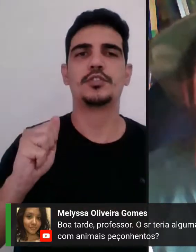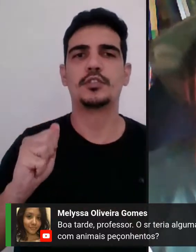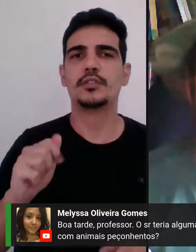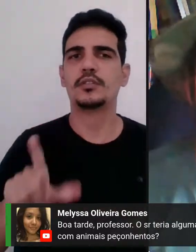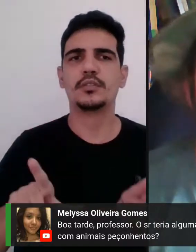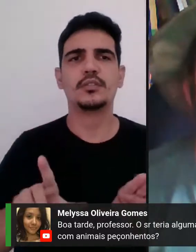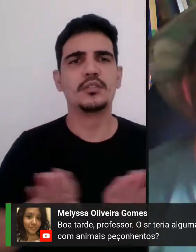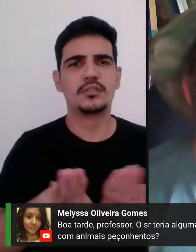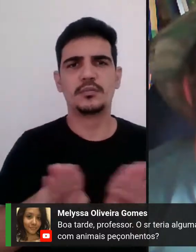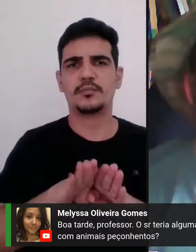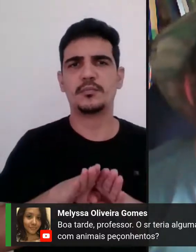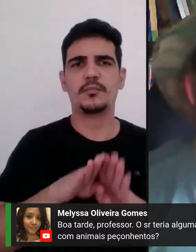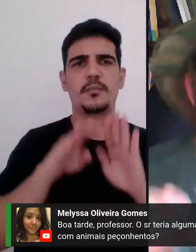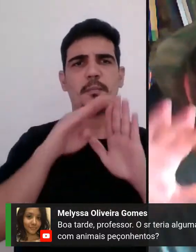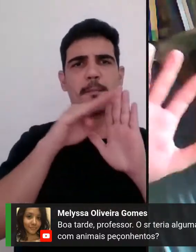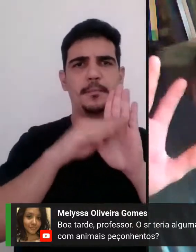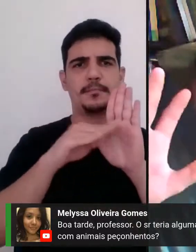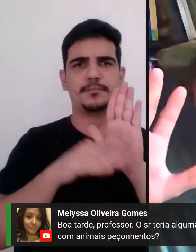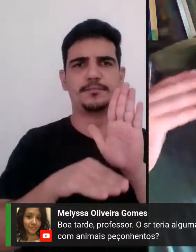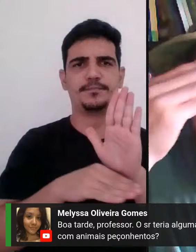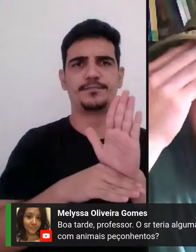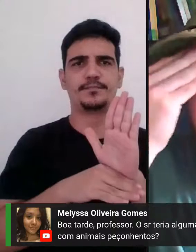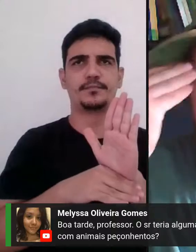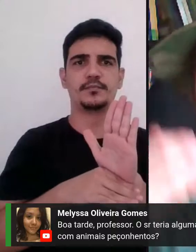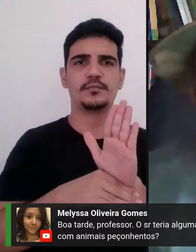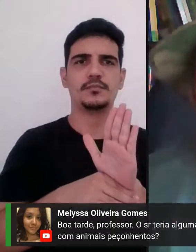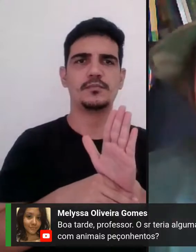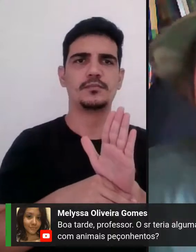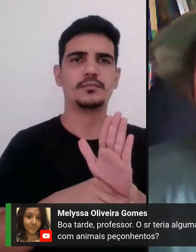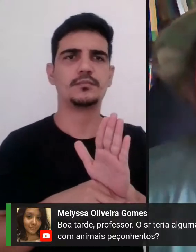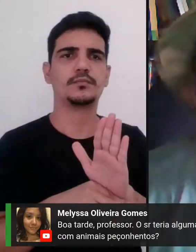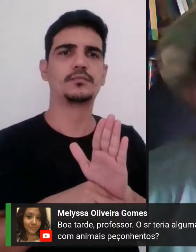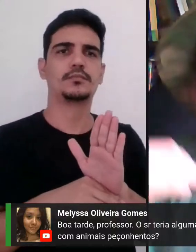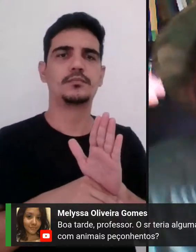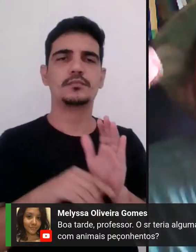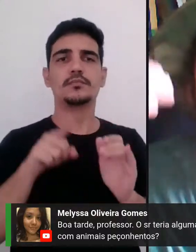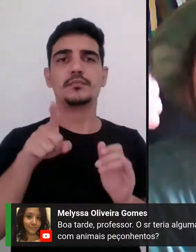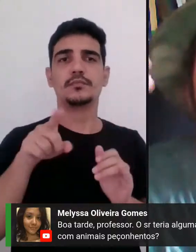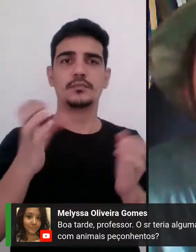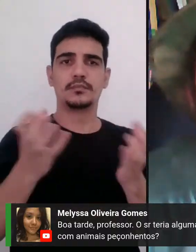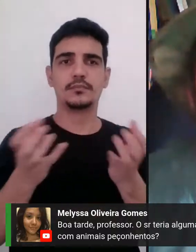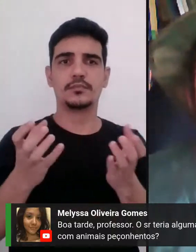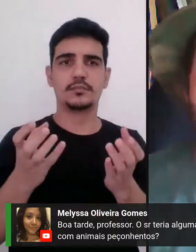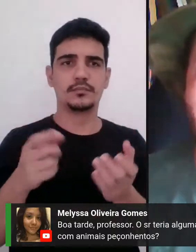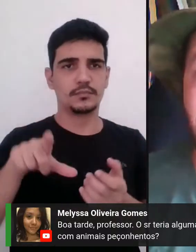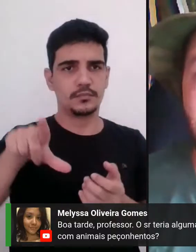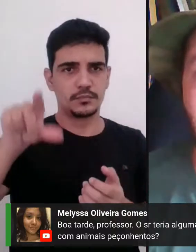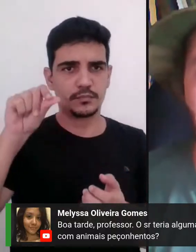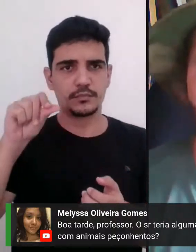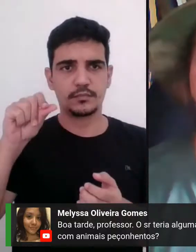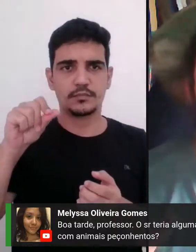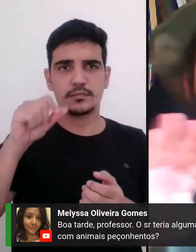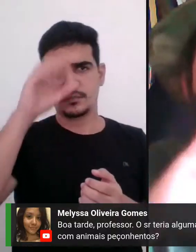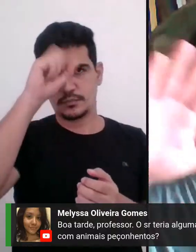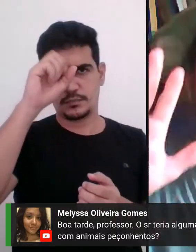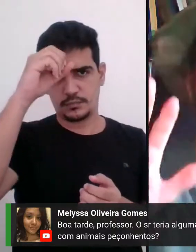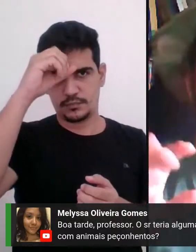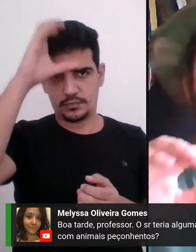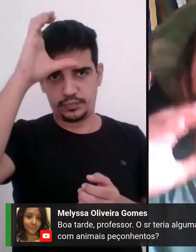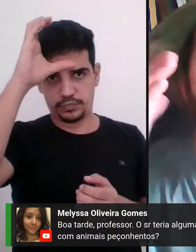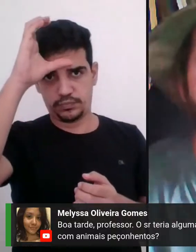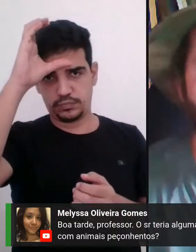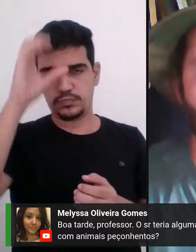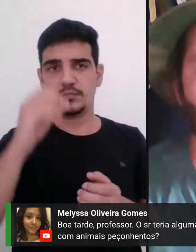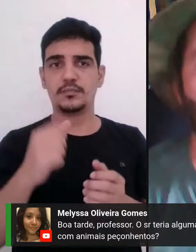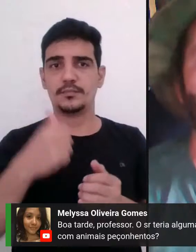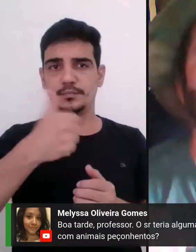envolvem os peçonhentos. Mas é uma boa. Então se você tiver interesse, né, em continuar aprendendo, o primeiro passo é